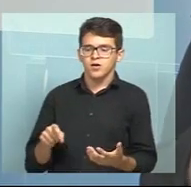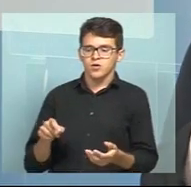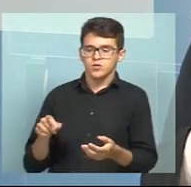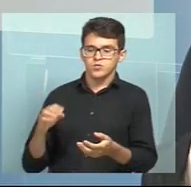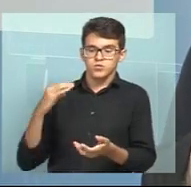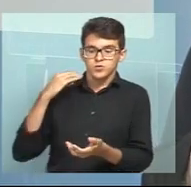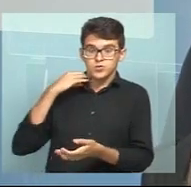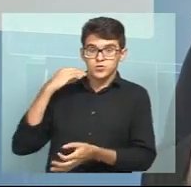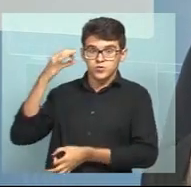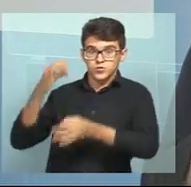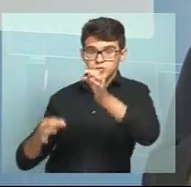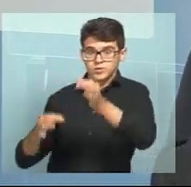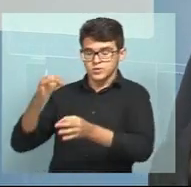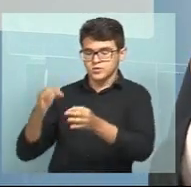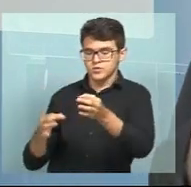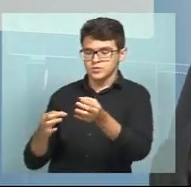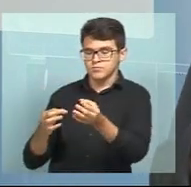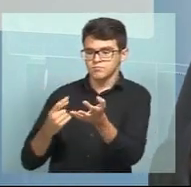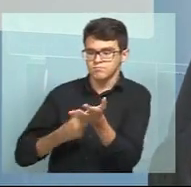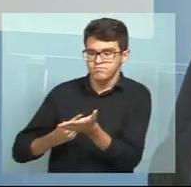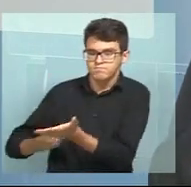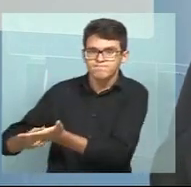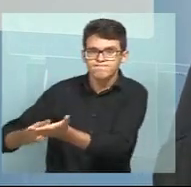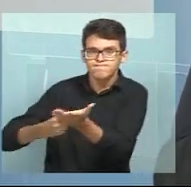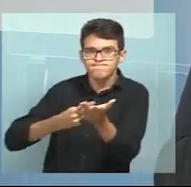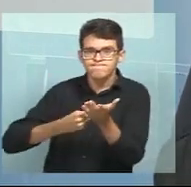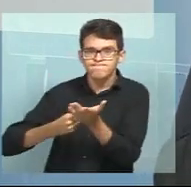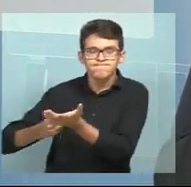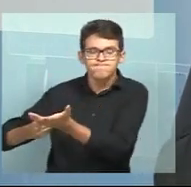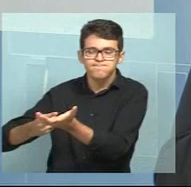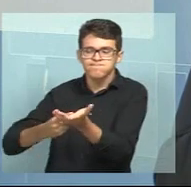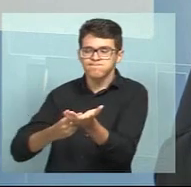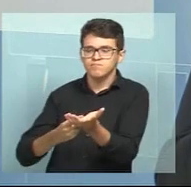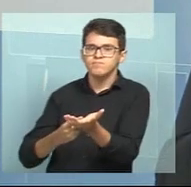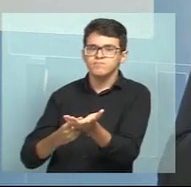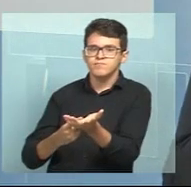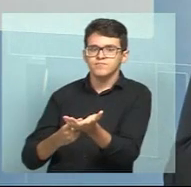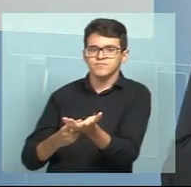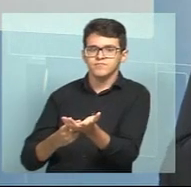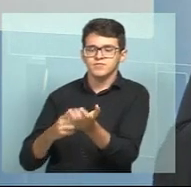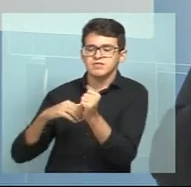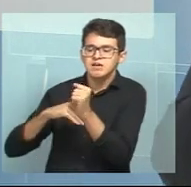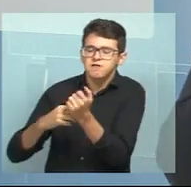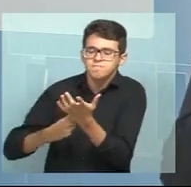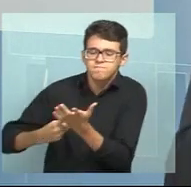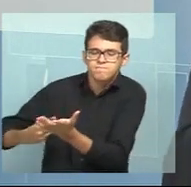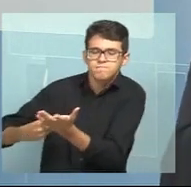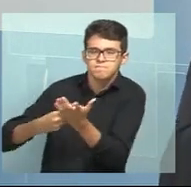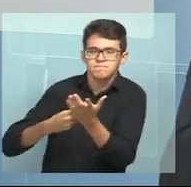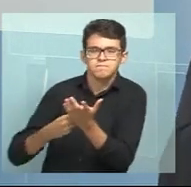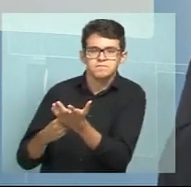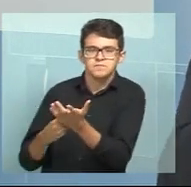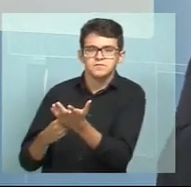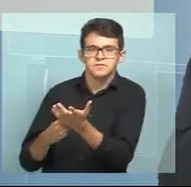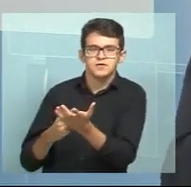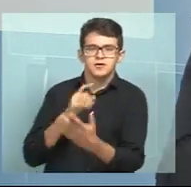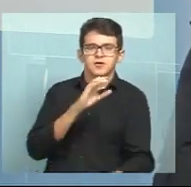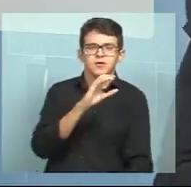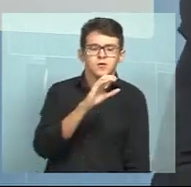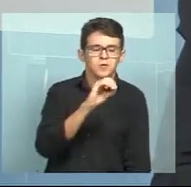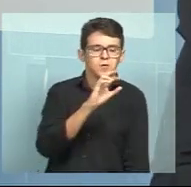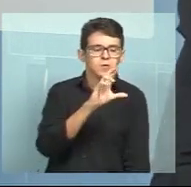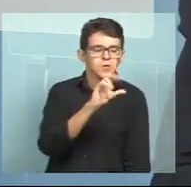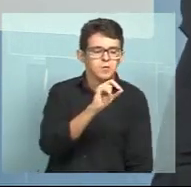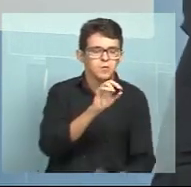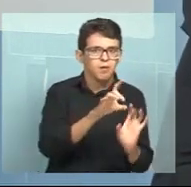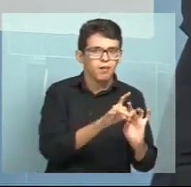para defender o Moro. Porque antes, o perseguidor era o Moro, e aí o Moro tem culpa. Por quê? Por causa